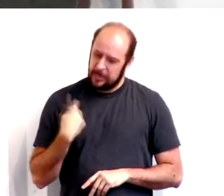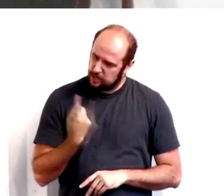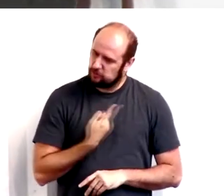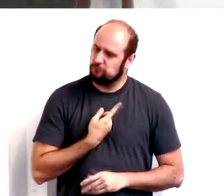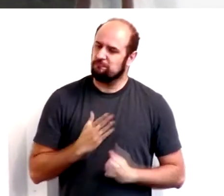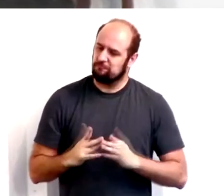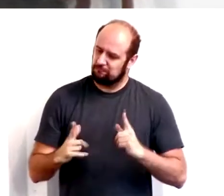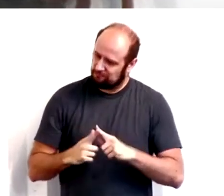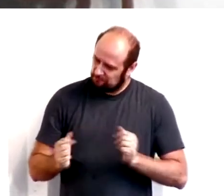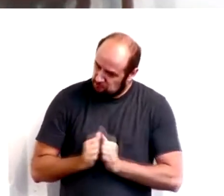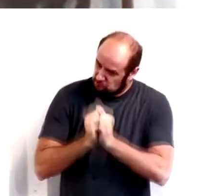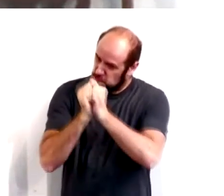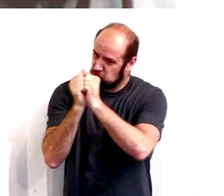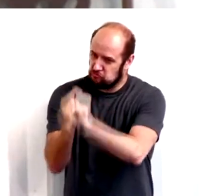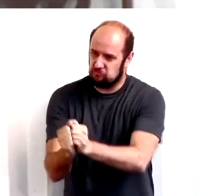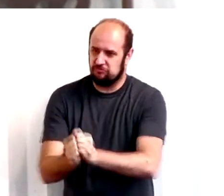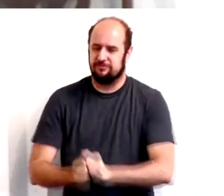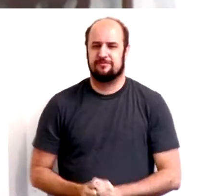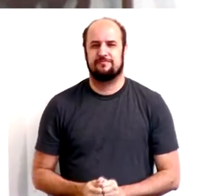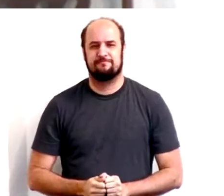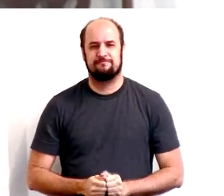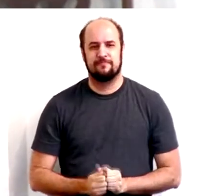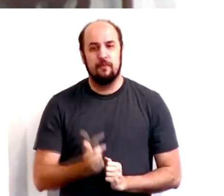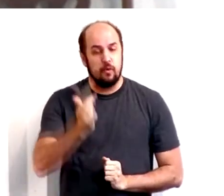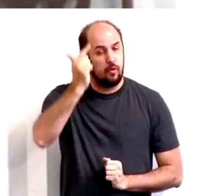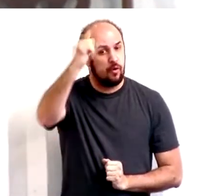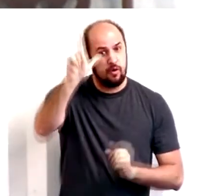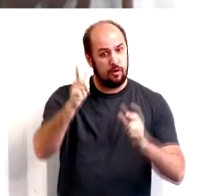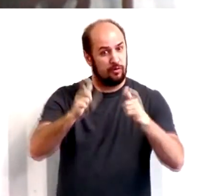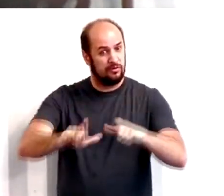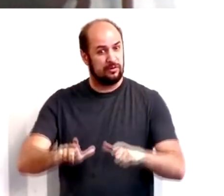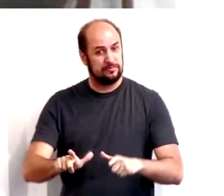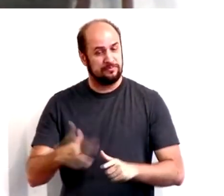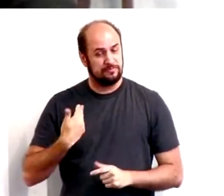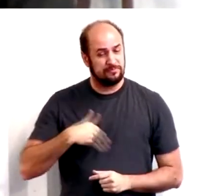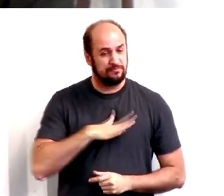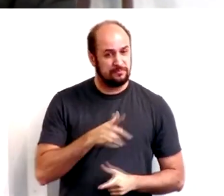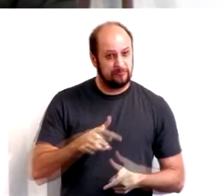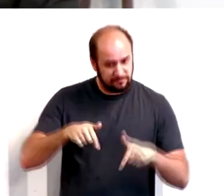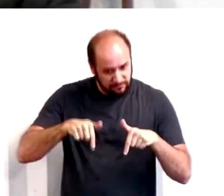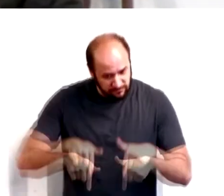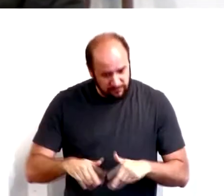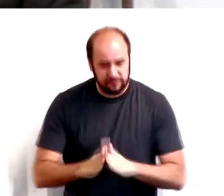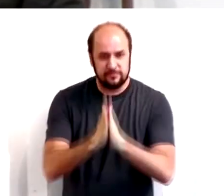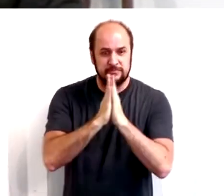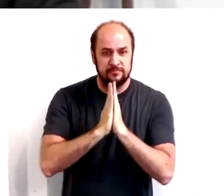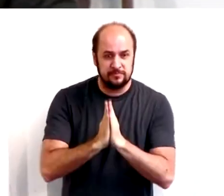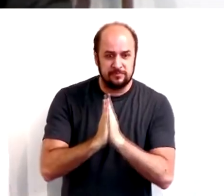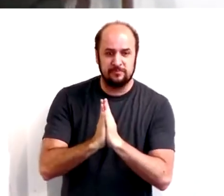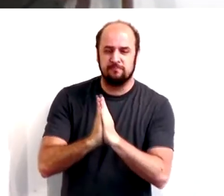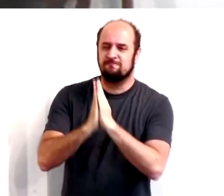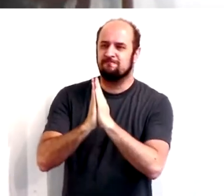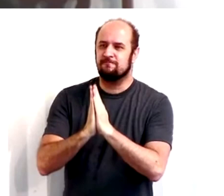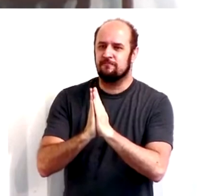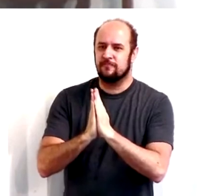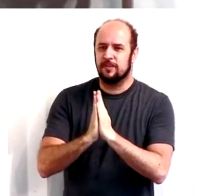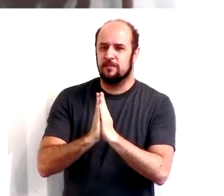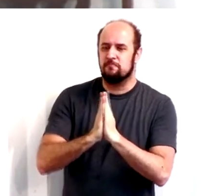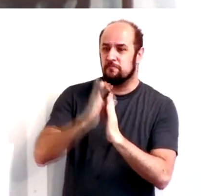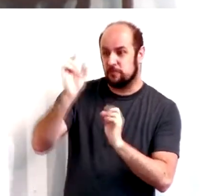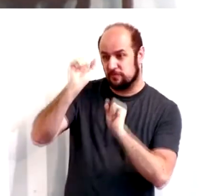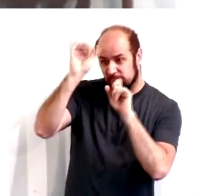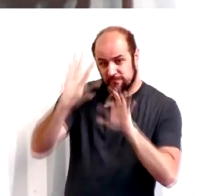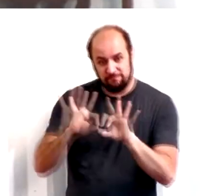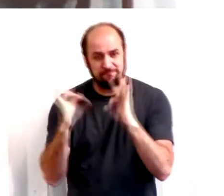com ele. Por mais que ele esteja lá, nós estaremos aqui orando e intercedendo por ele, pela sua família e